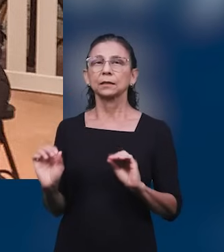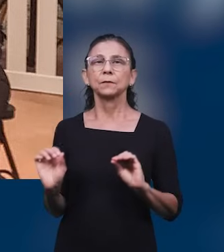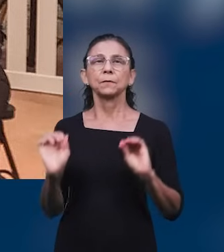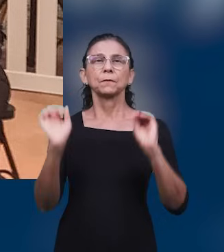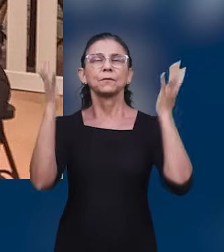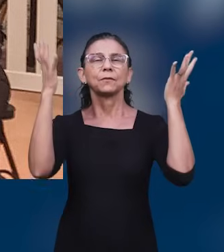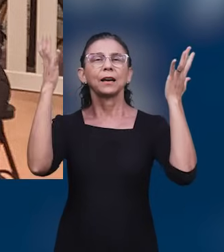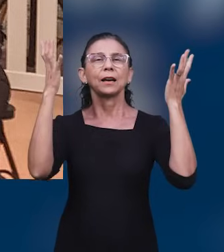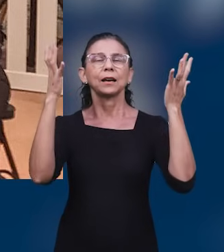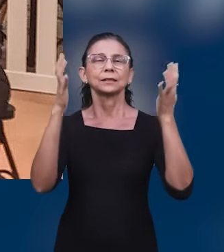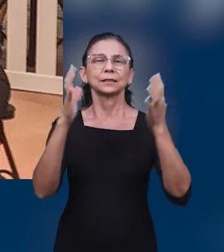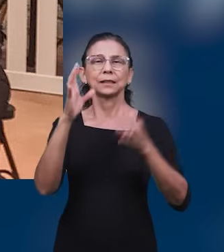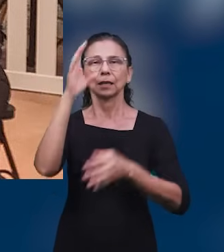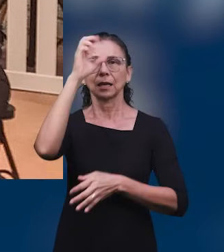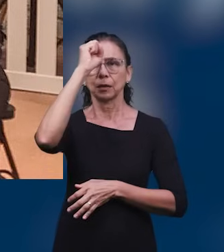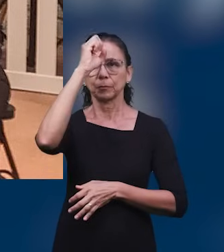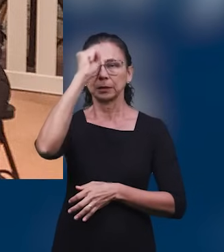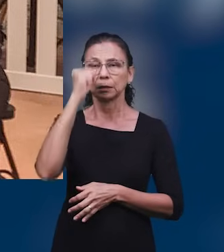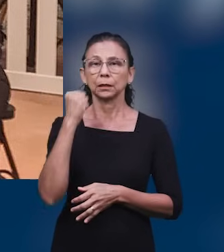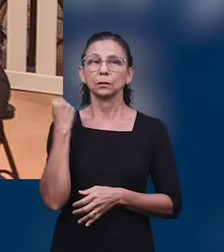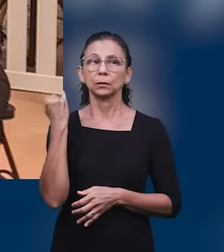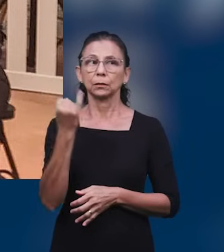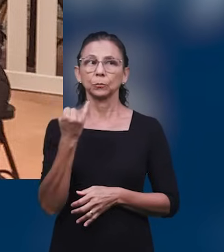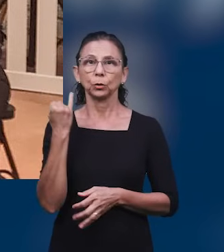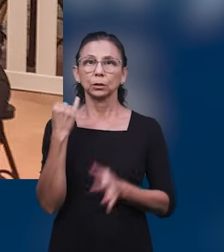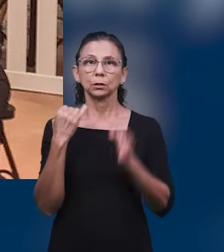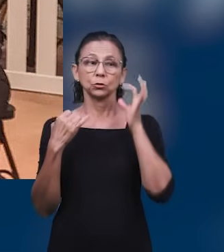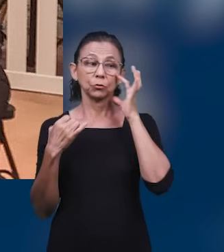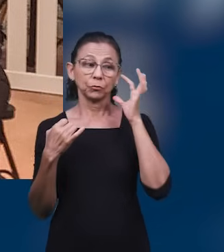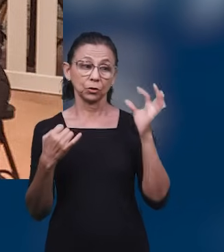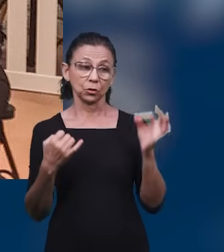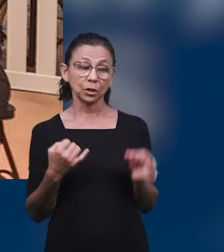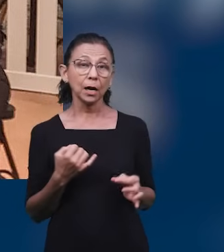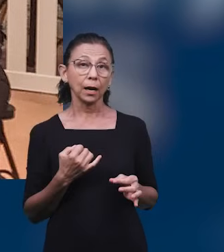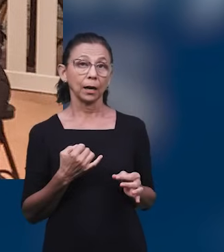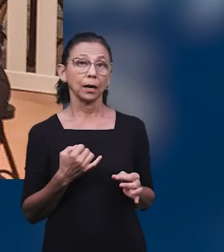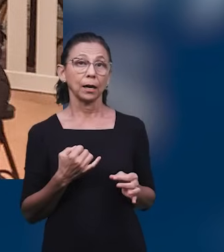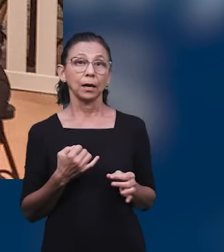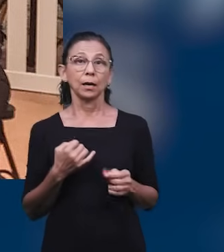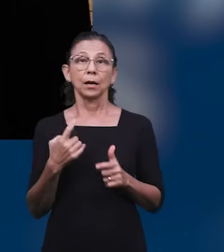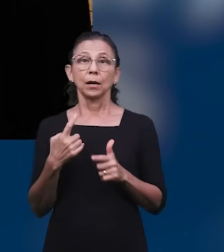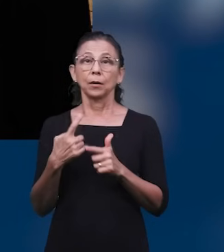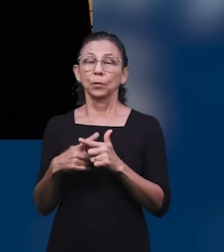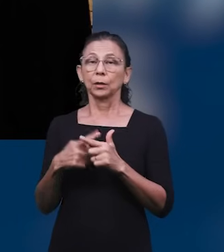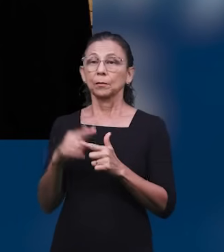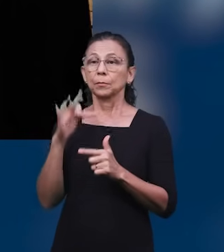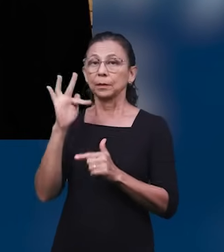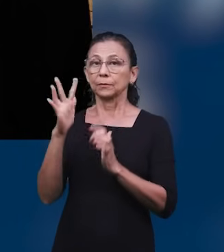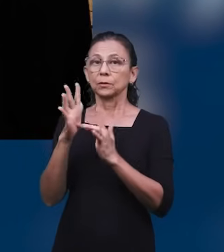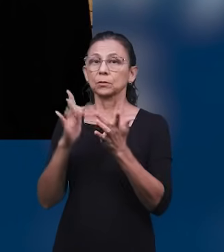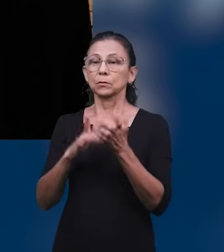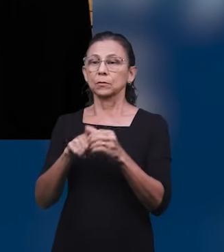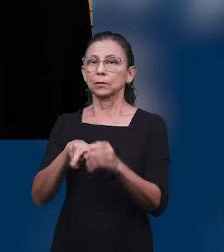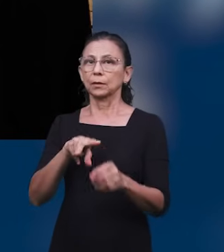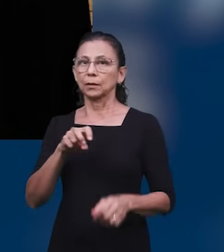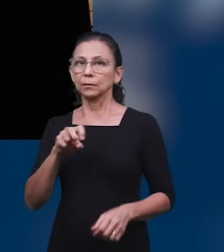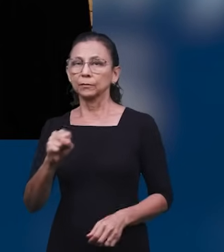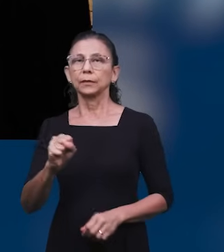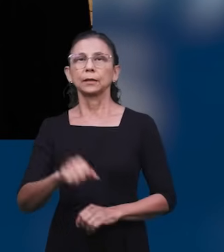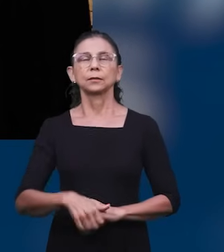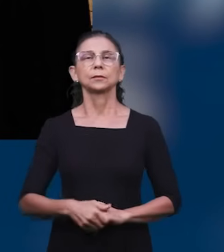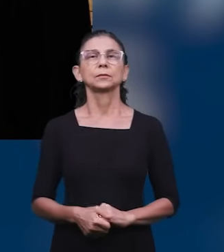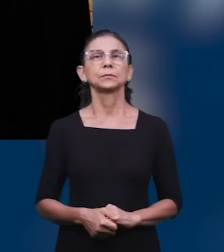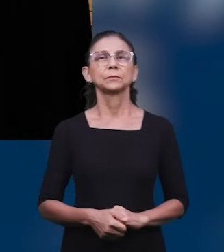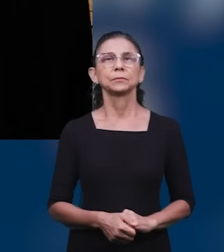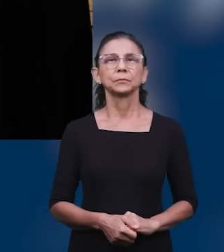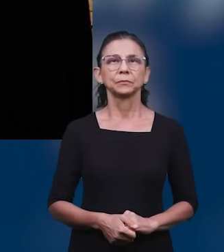CIAs aprendendo a importância da vigilância, porque em breve o rei vem. E na igreja de Eastbourne e também no